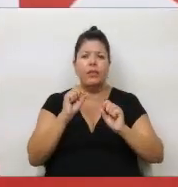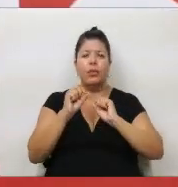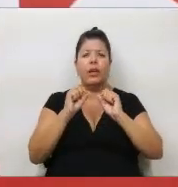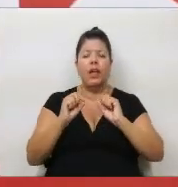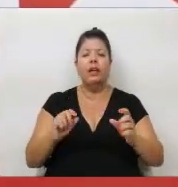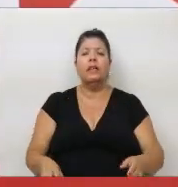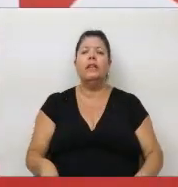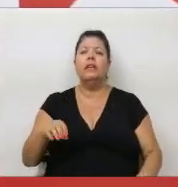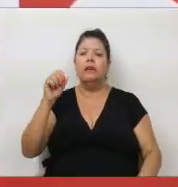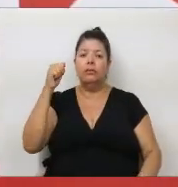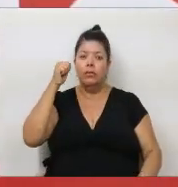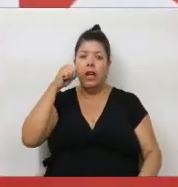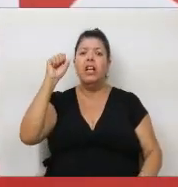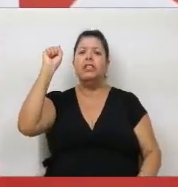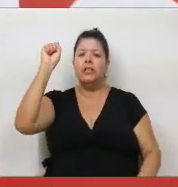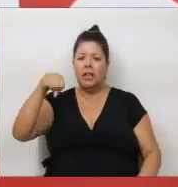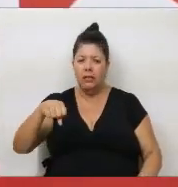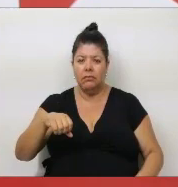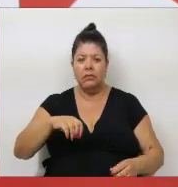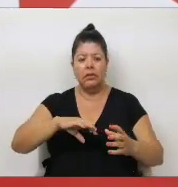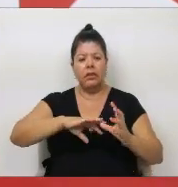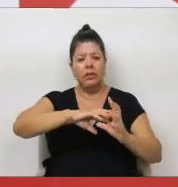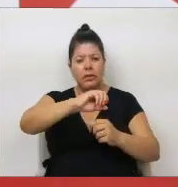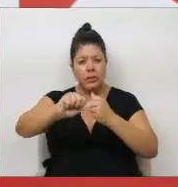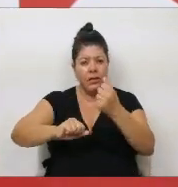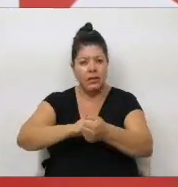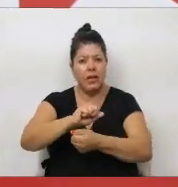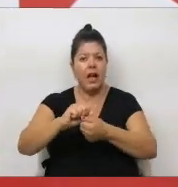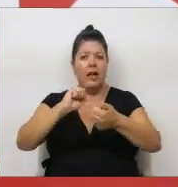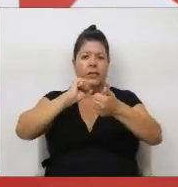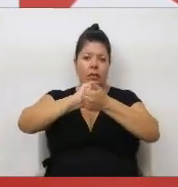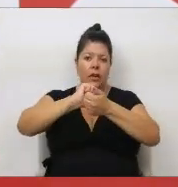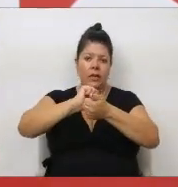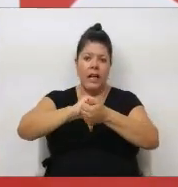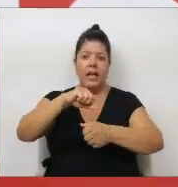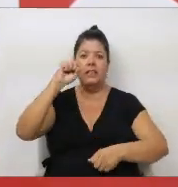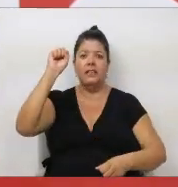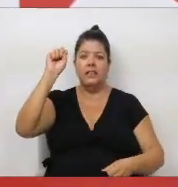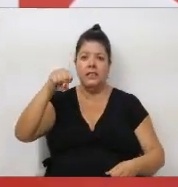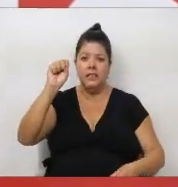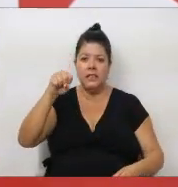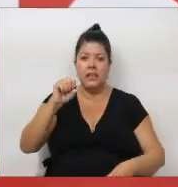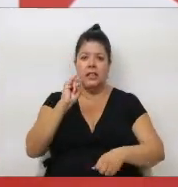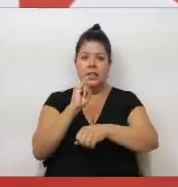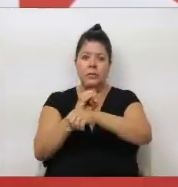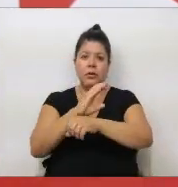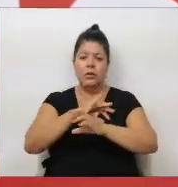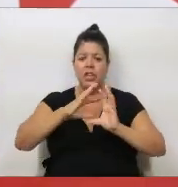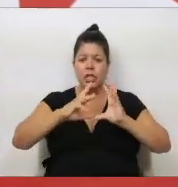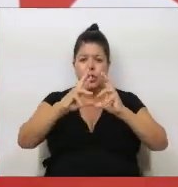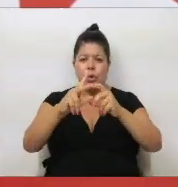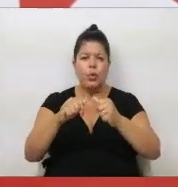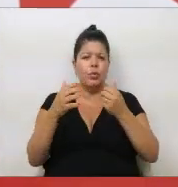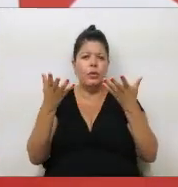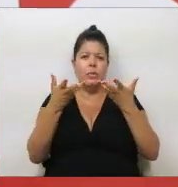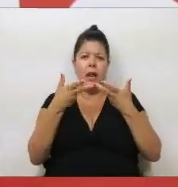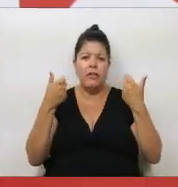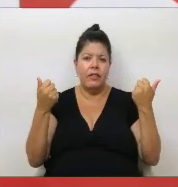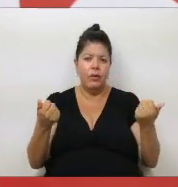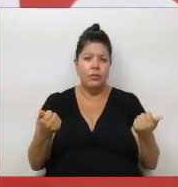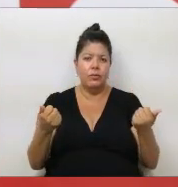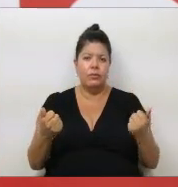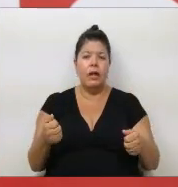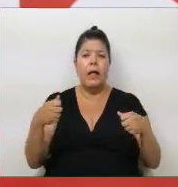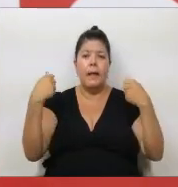ambiental, preservação do meio ambiente em Imbituba, preservação de tudo que nós temos de maravilhoso, né?